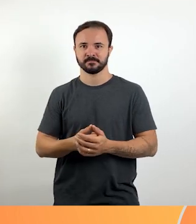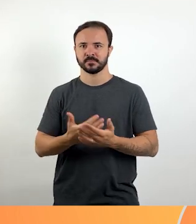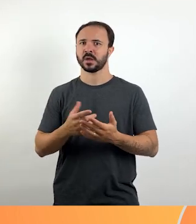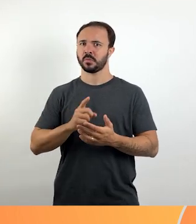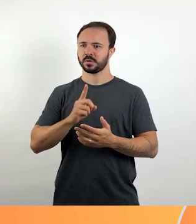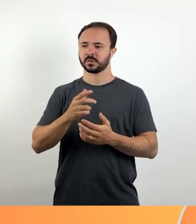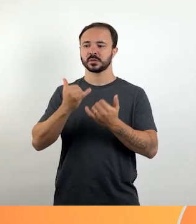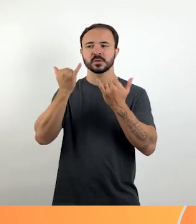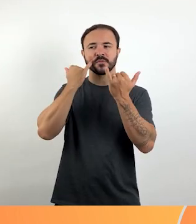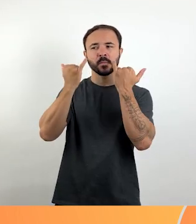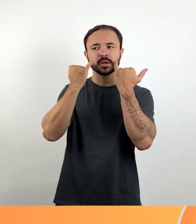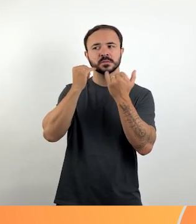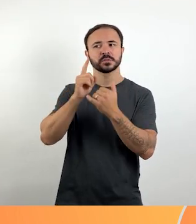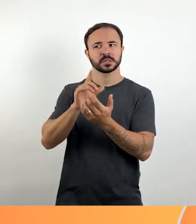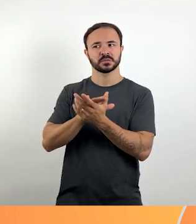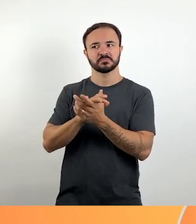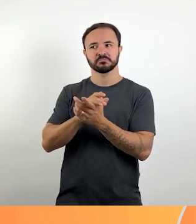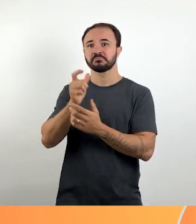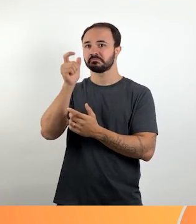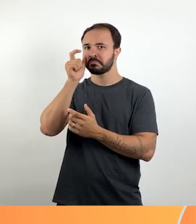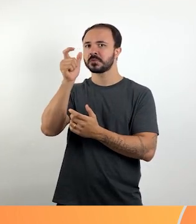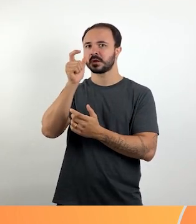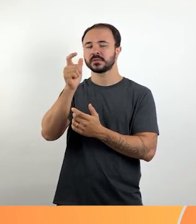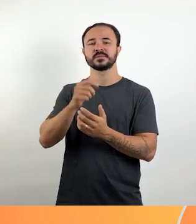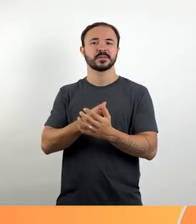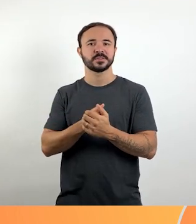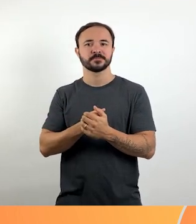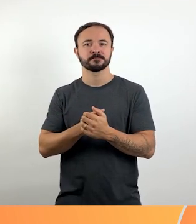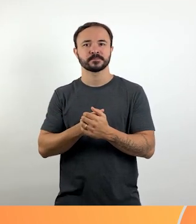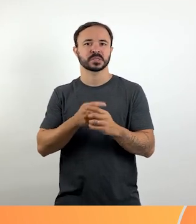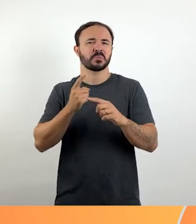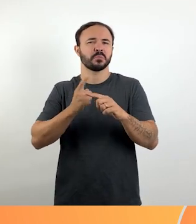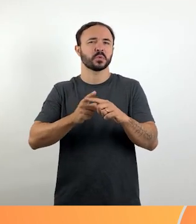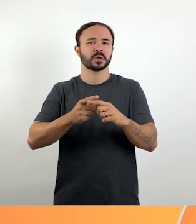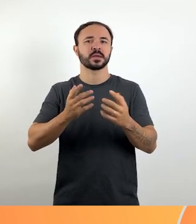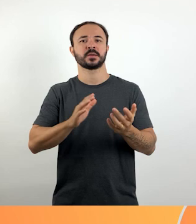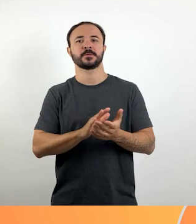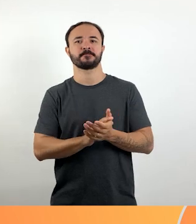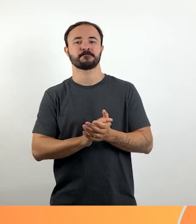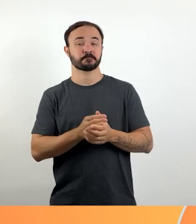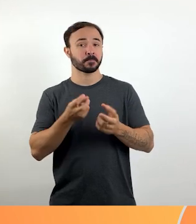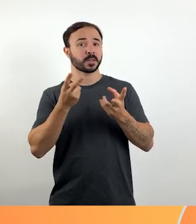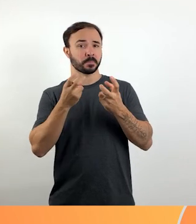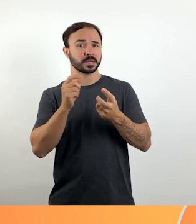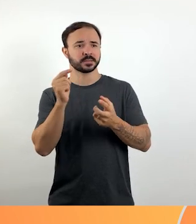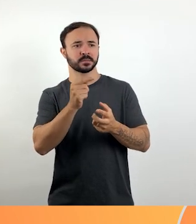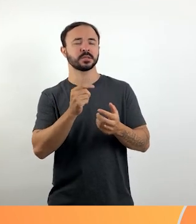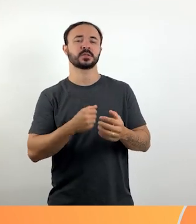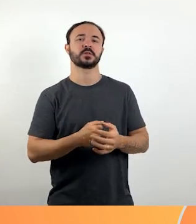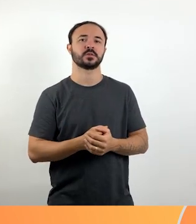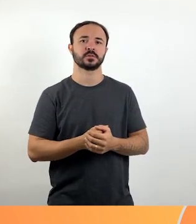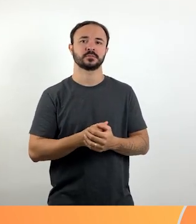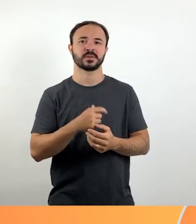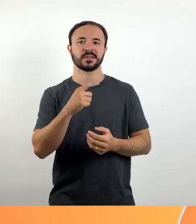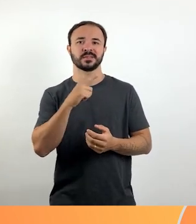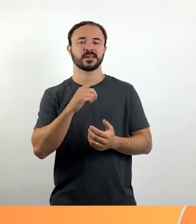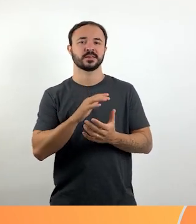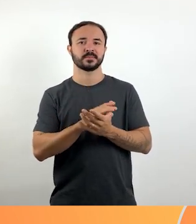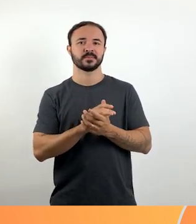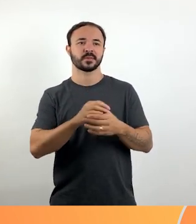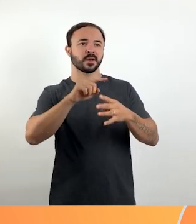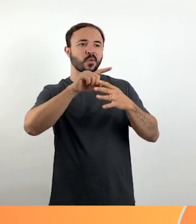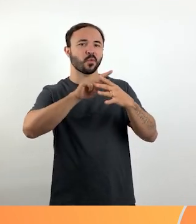informação ela é bastante interessante para a gente. Mas por quê, professor? Olha só. Porque se são 4 números